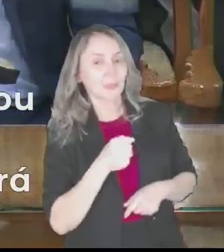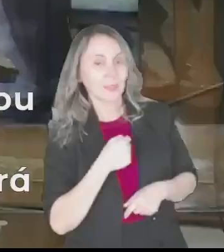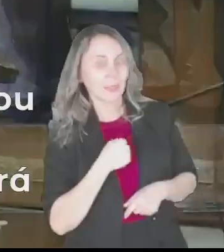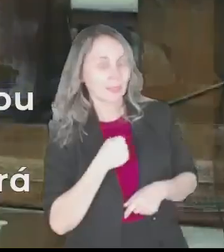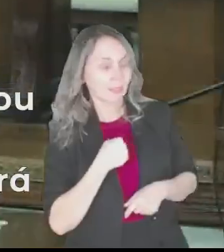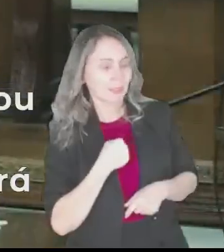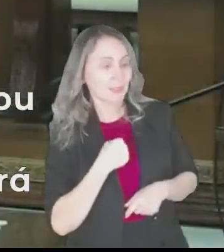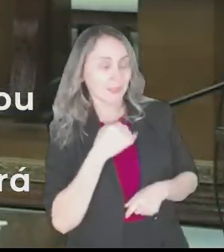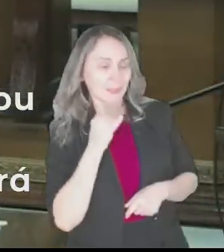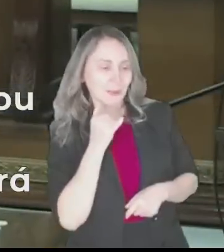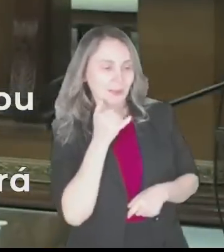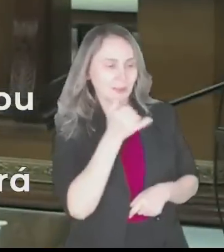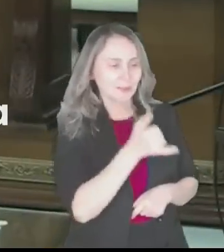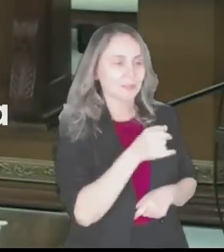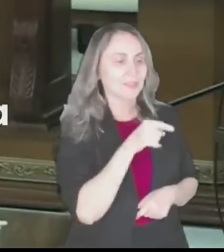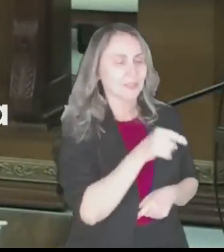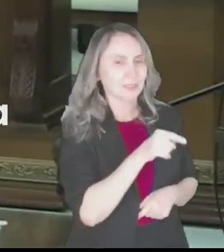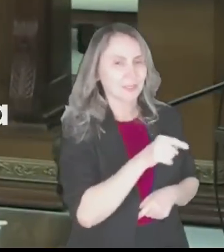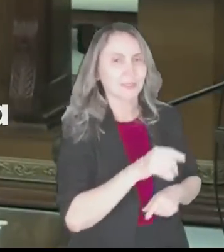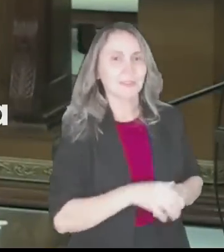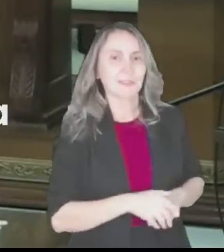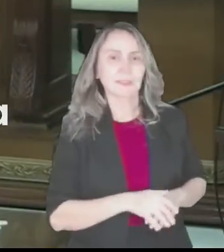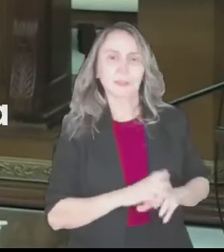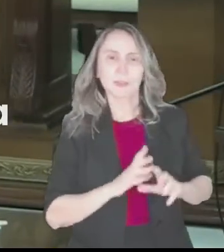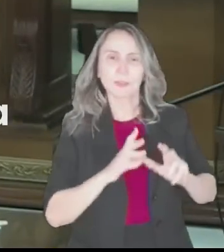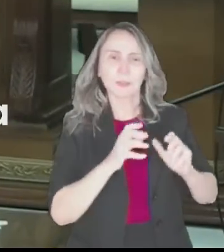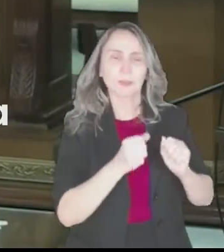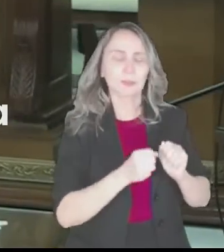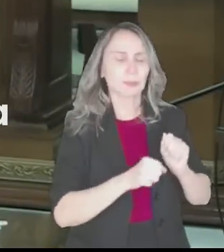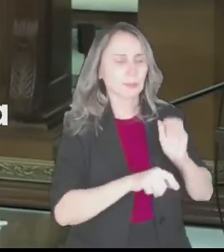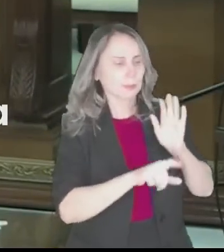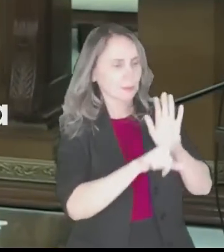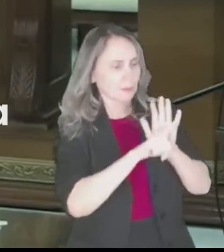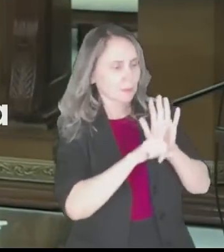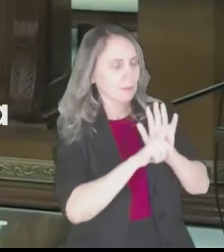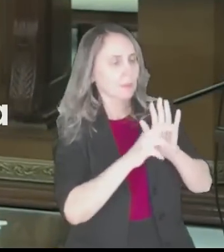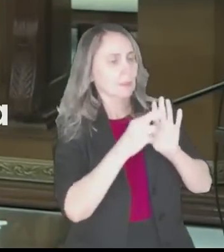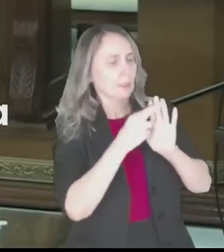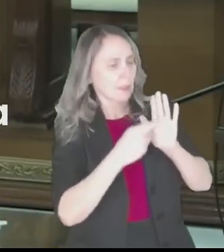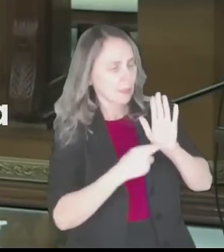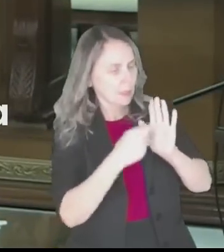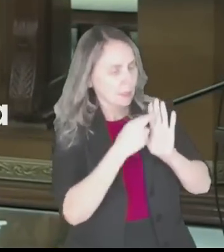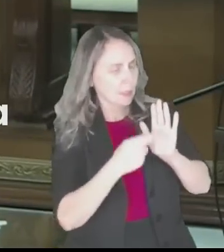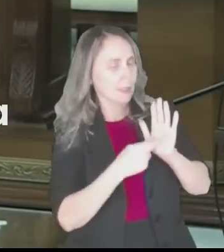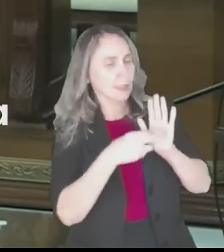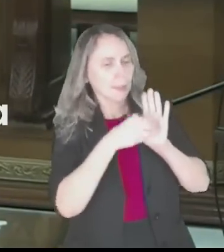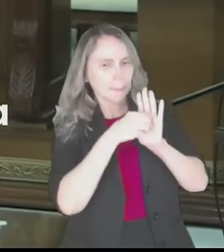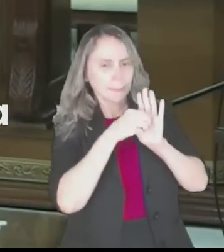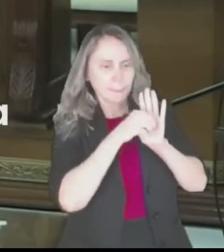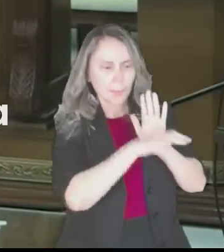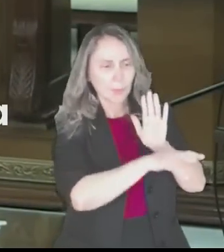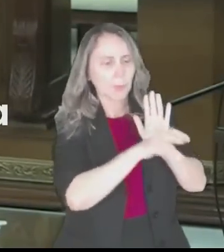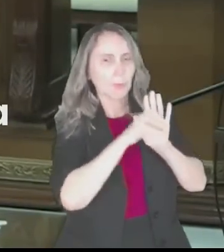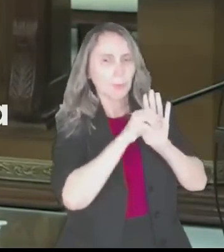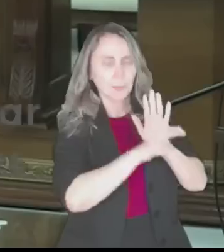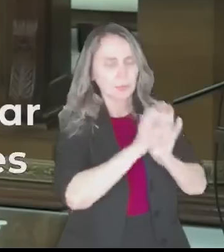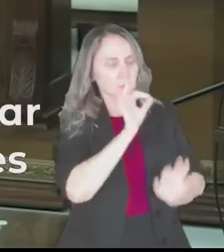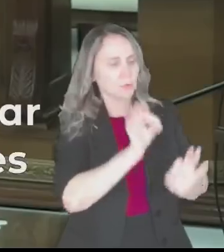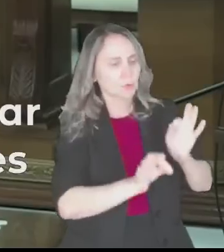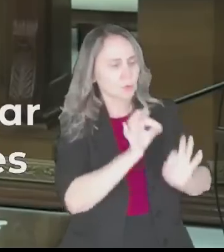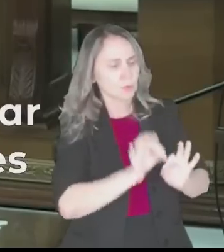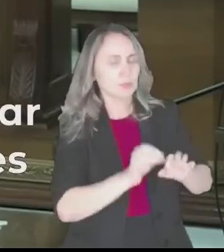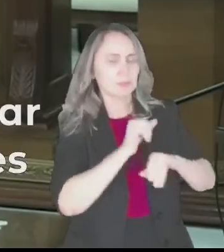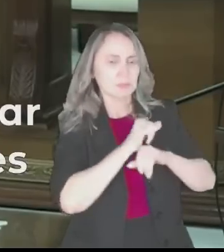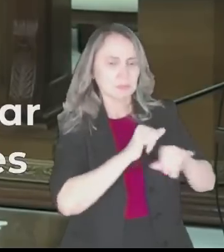te diga todos os mandamentos e estatutos e juízos que